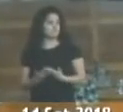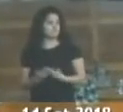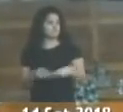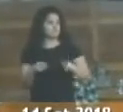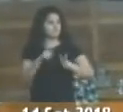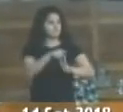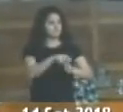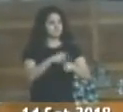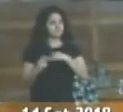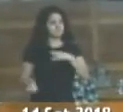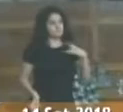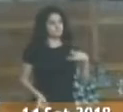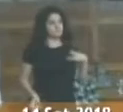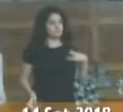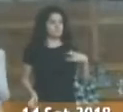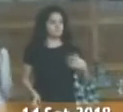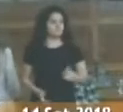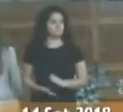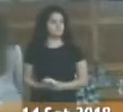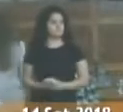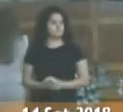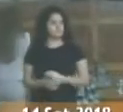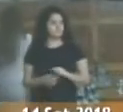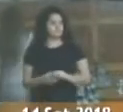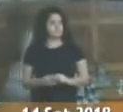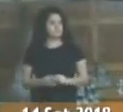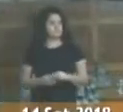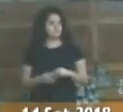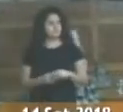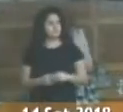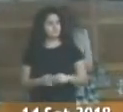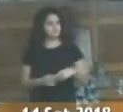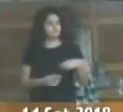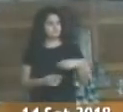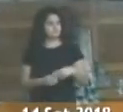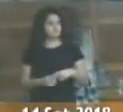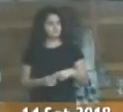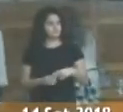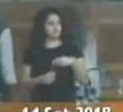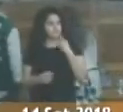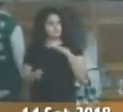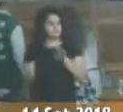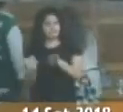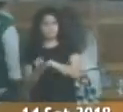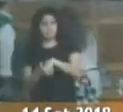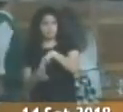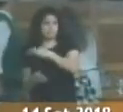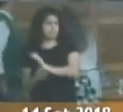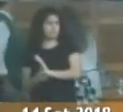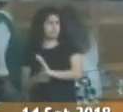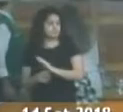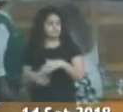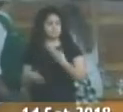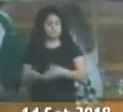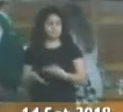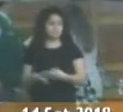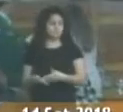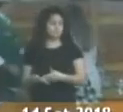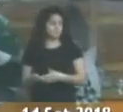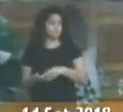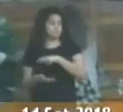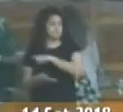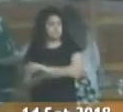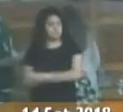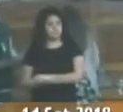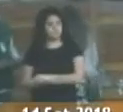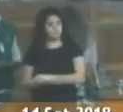da saúde. Né? A questão, estou considerando que as questões relativas a CAIS e outras coisas, o secretário da pasta está aqui,